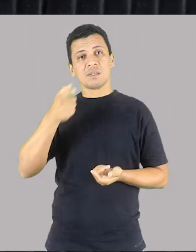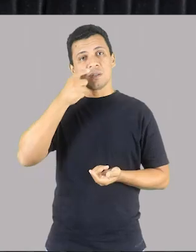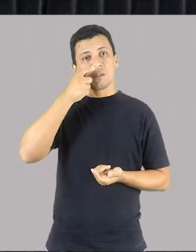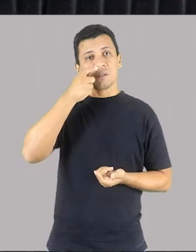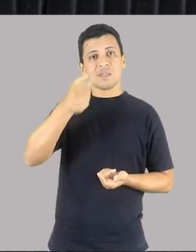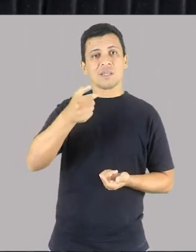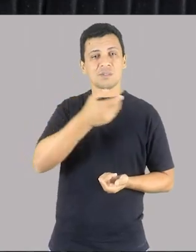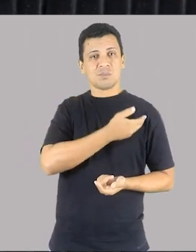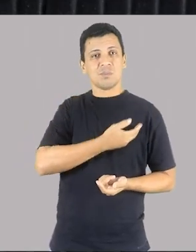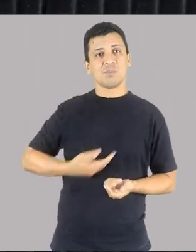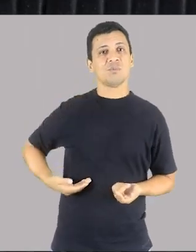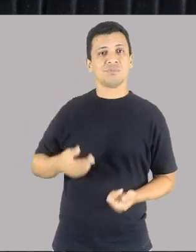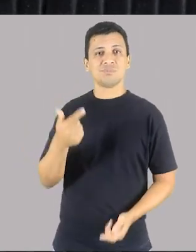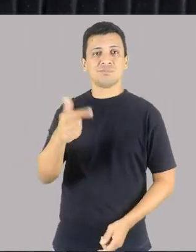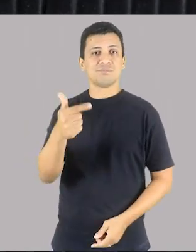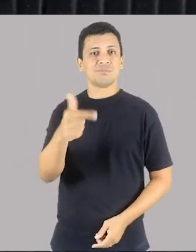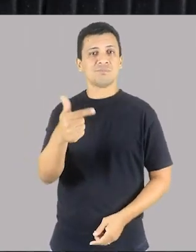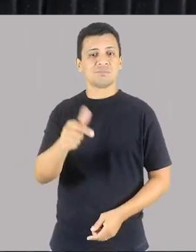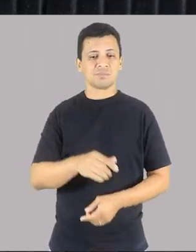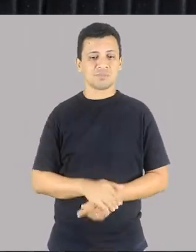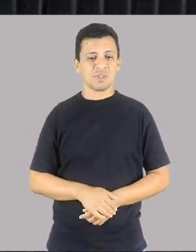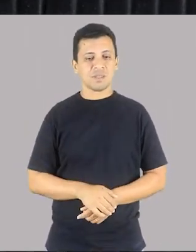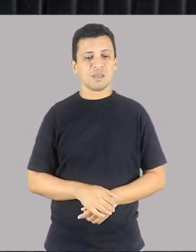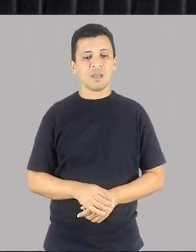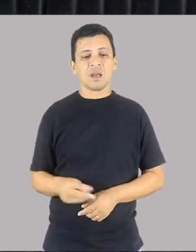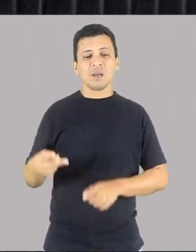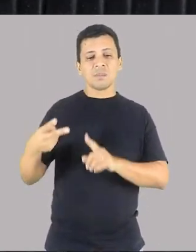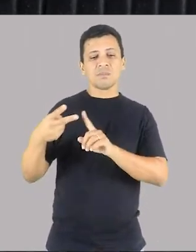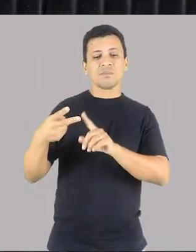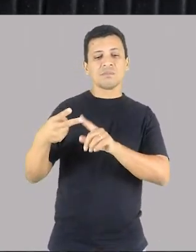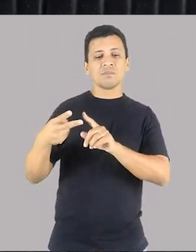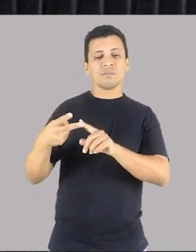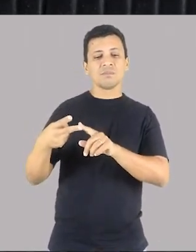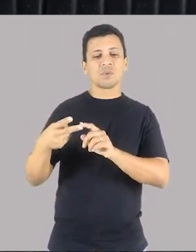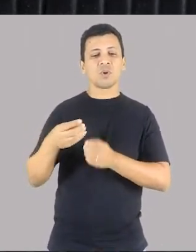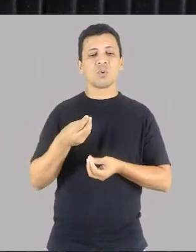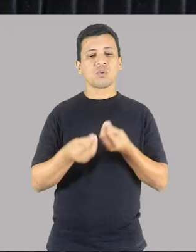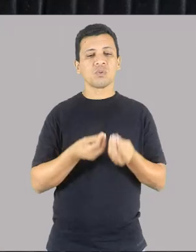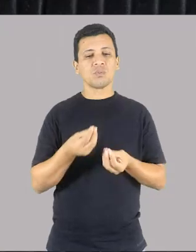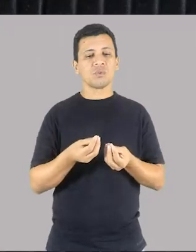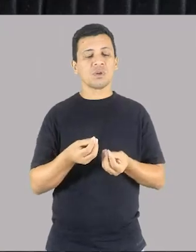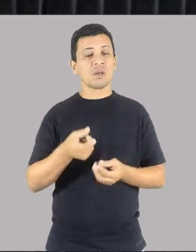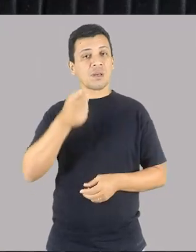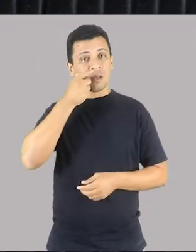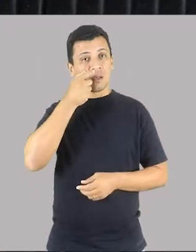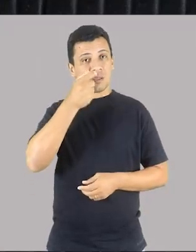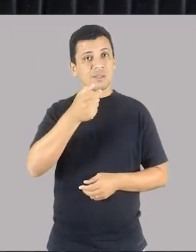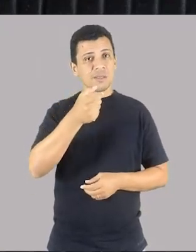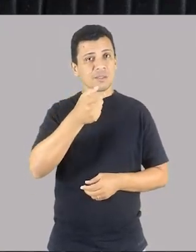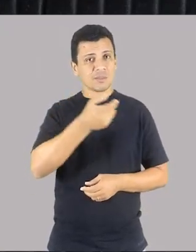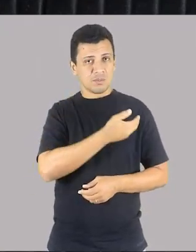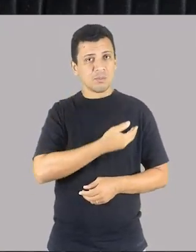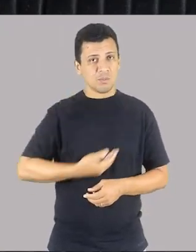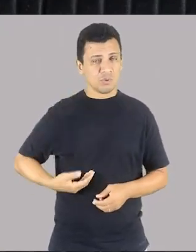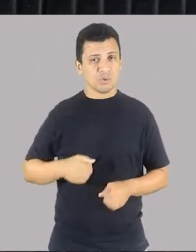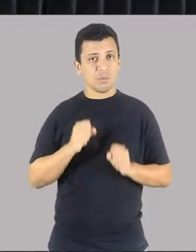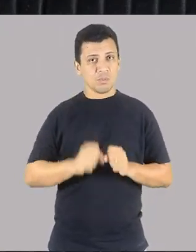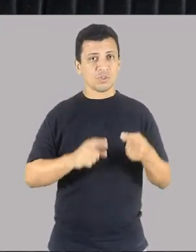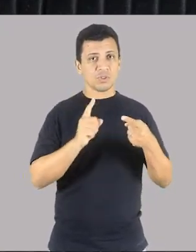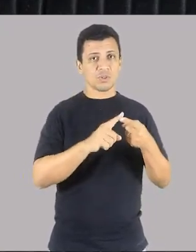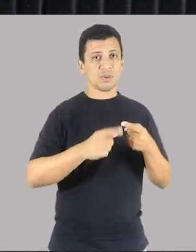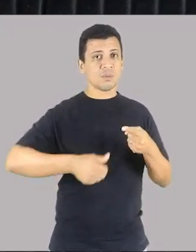público. Iniciando aqui pela indisponibilidade do interesse público, a gente tem que entender que o interesse público ele pode ser dividido em